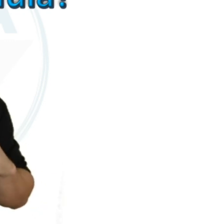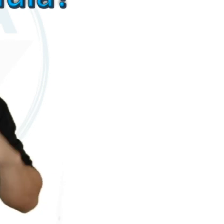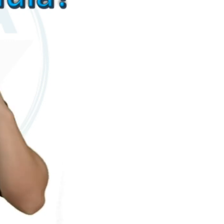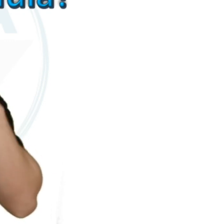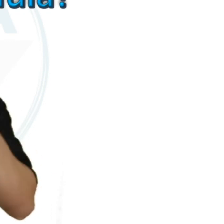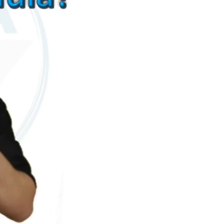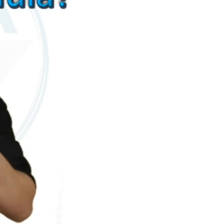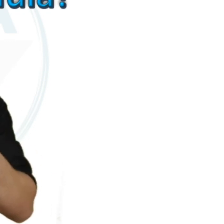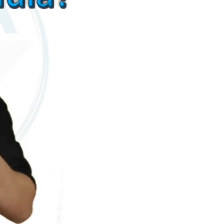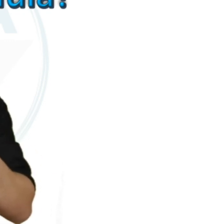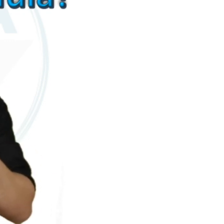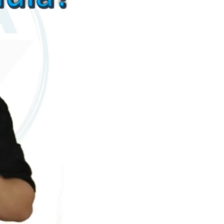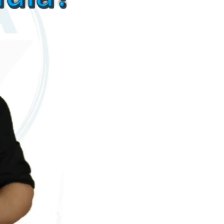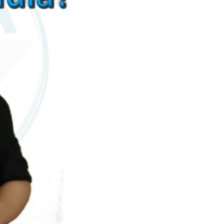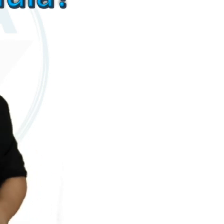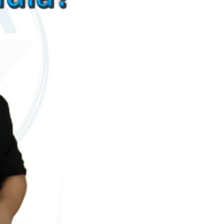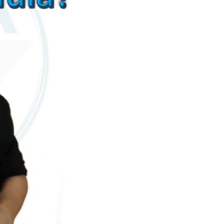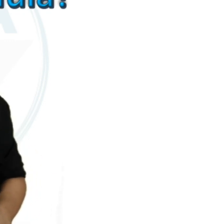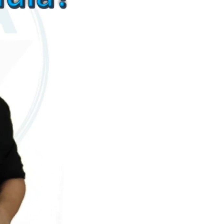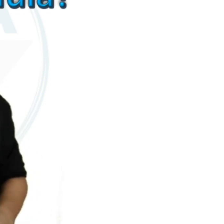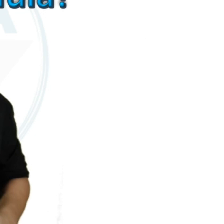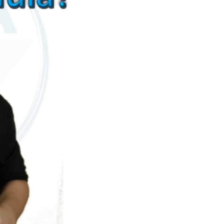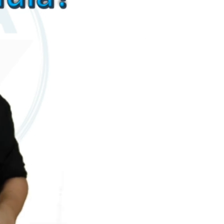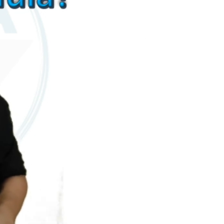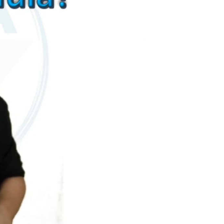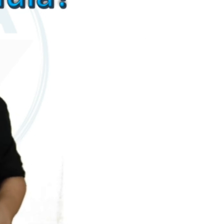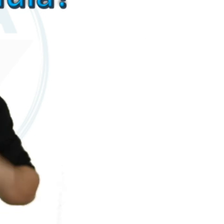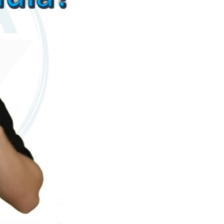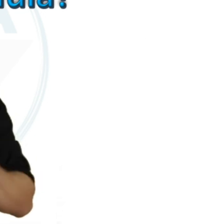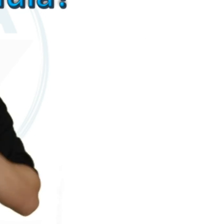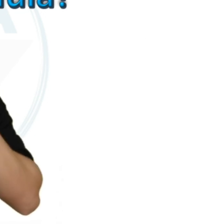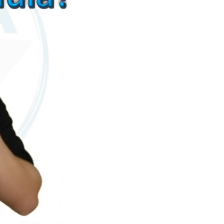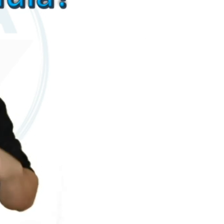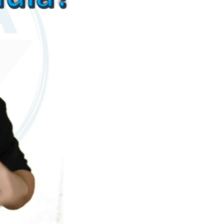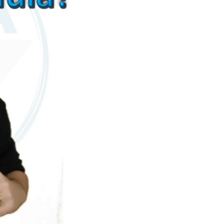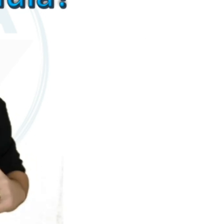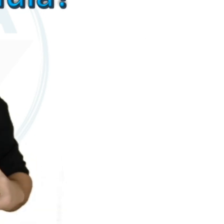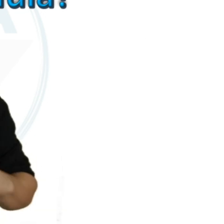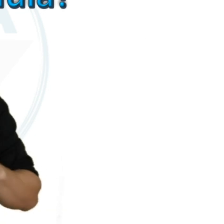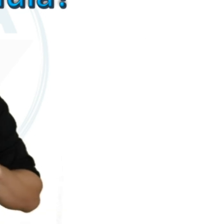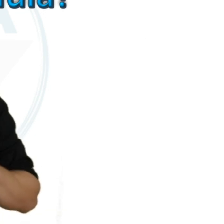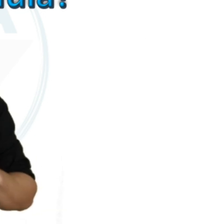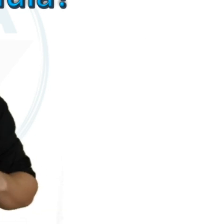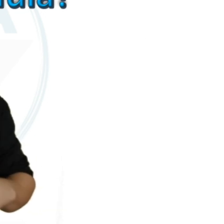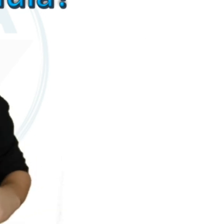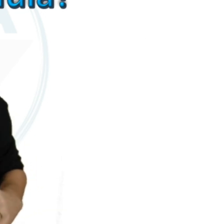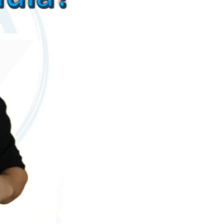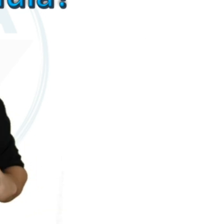por aqui. Lembrando que amanhã, 8 da noite, aula de exercício 1. Depois de amanhã, aula de exercício 2, a respeito dessa aula